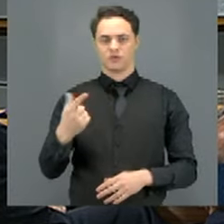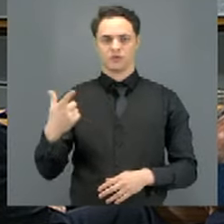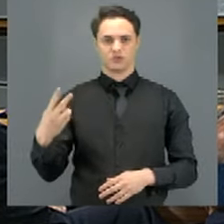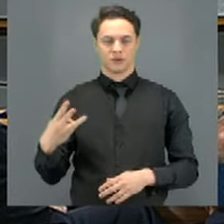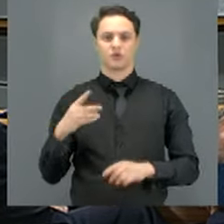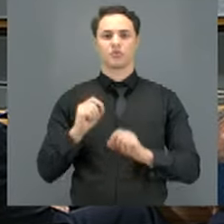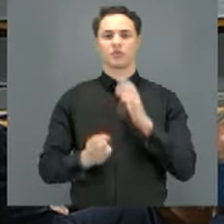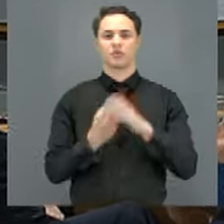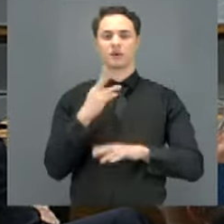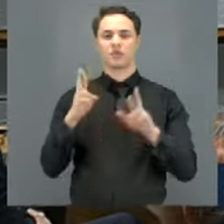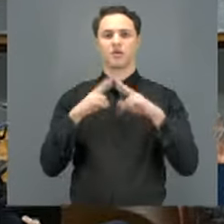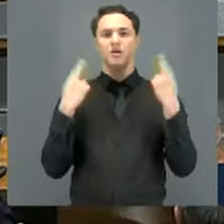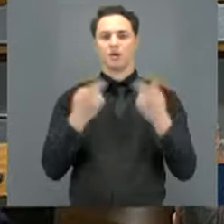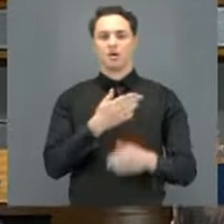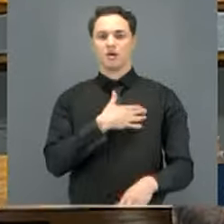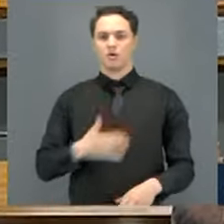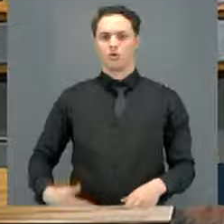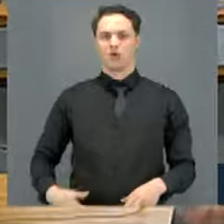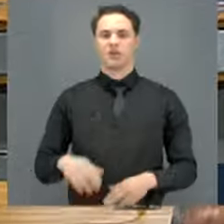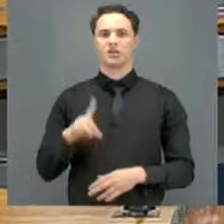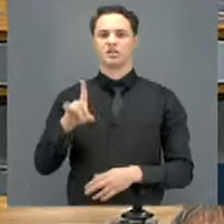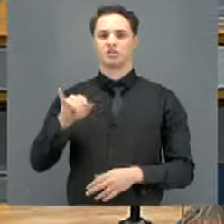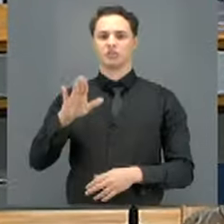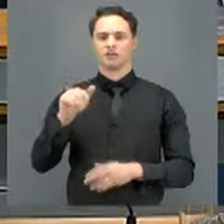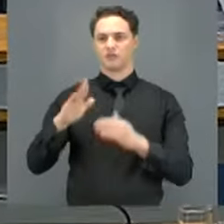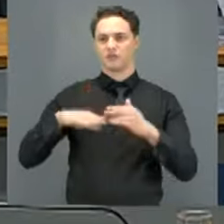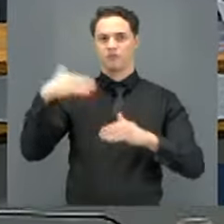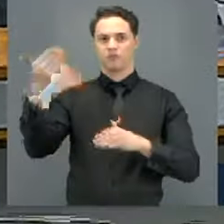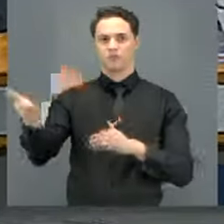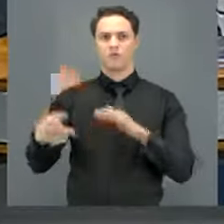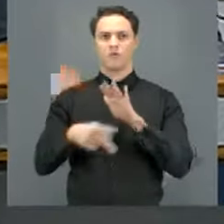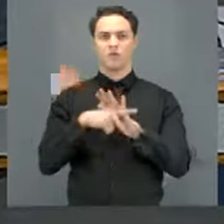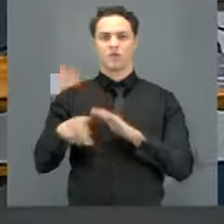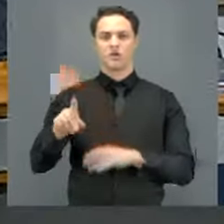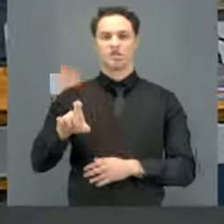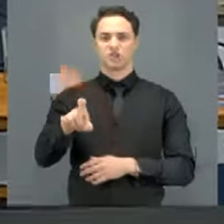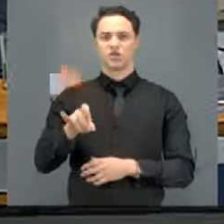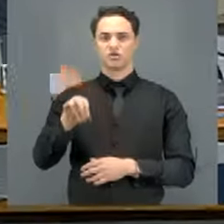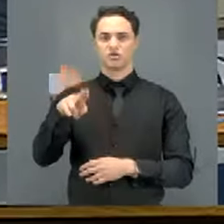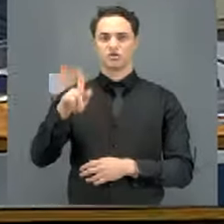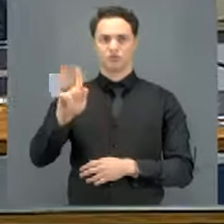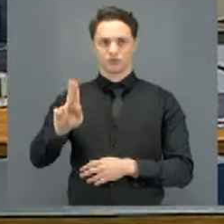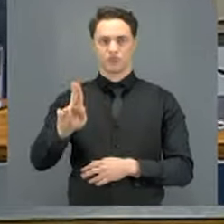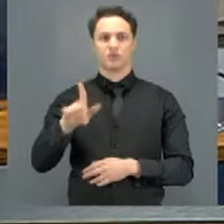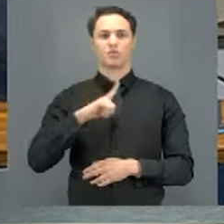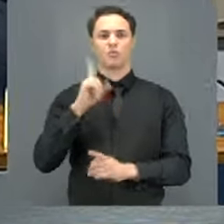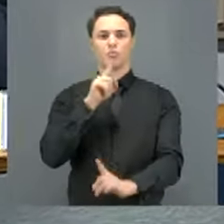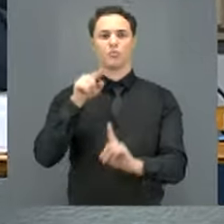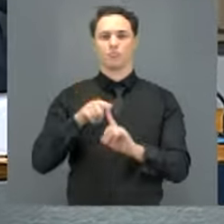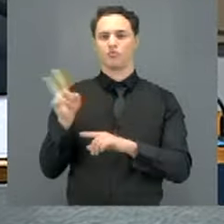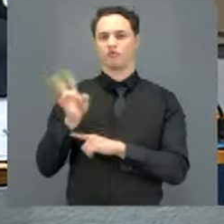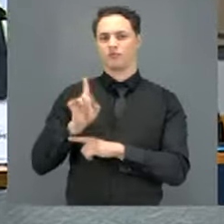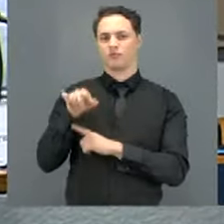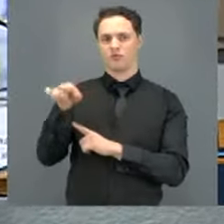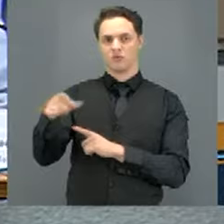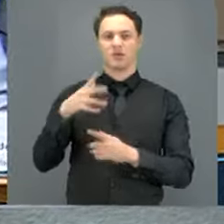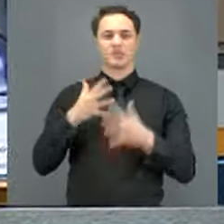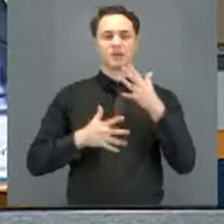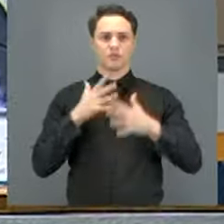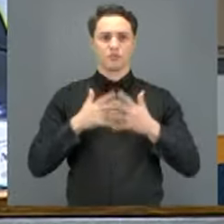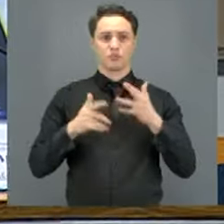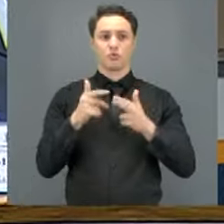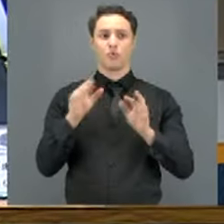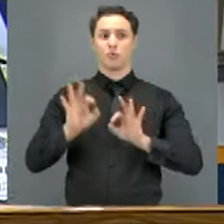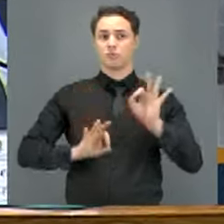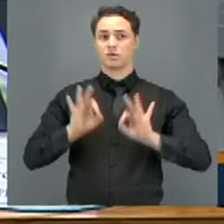a realização de diligência externa em São Félix do Xingu, com o objetivo de verificar a interferência de organizações